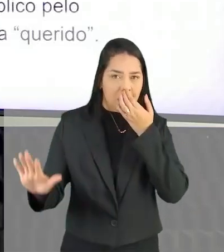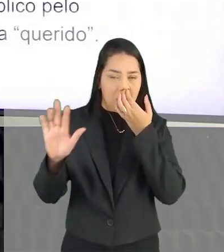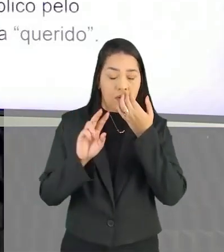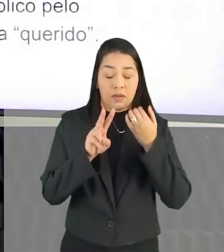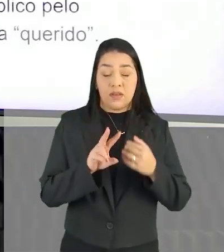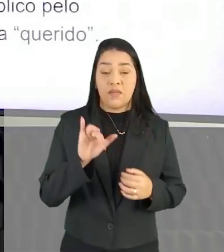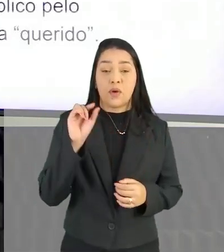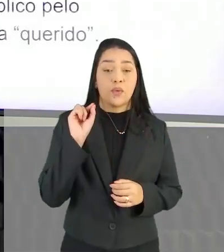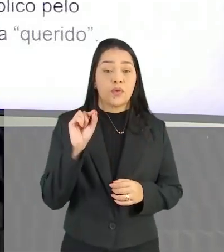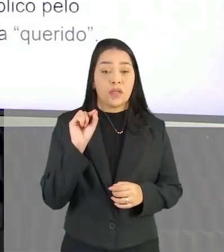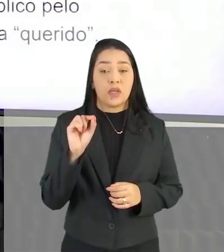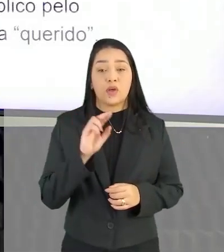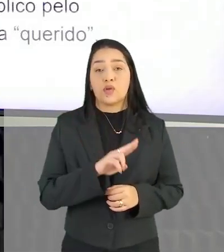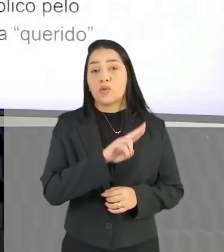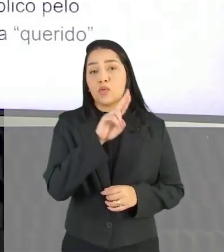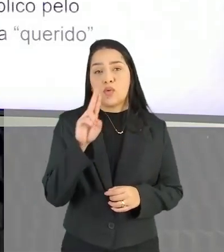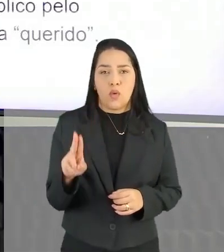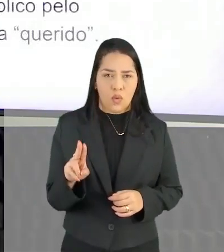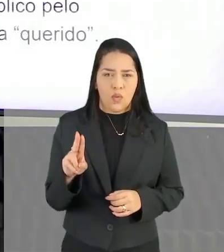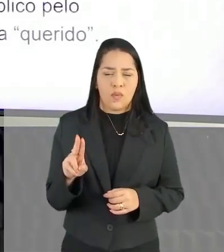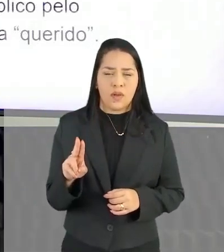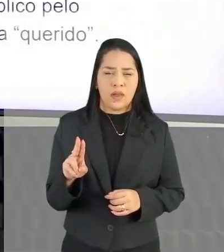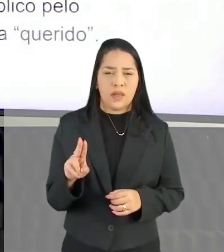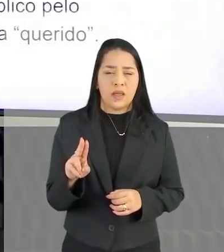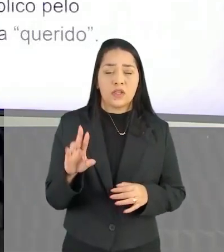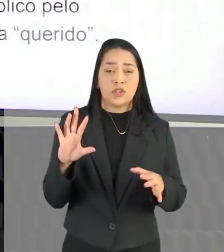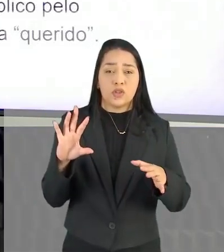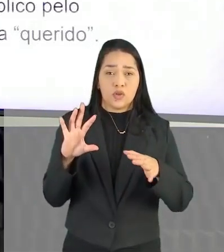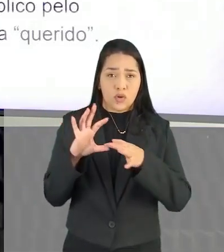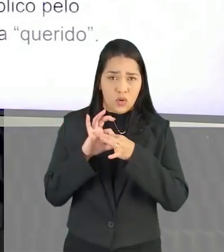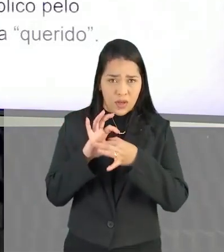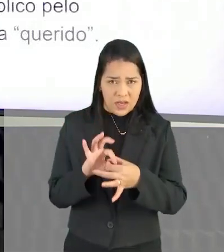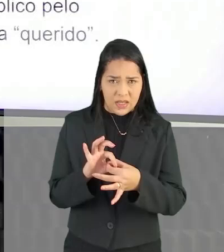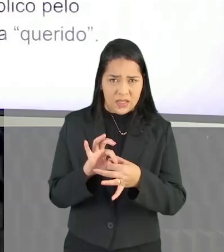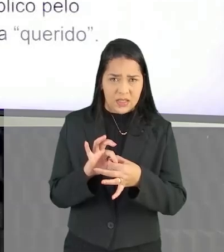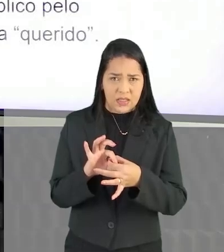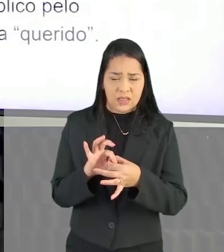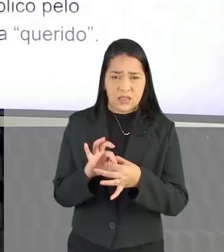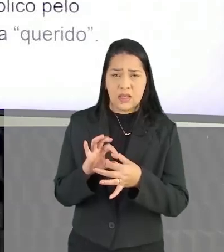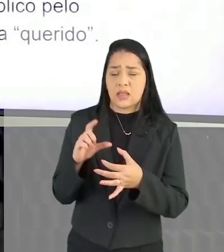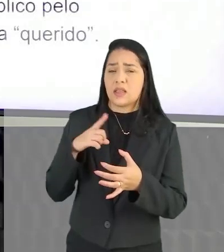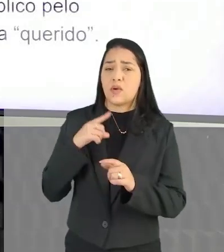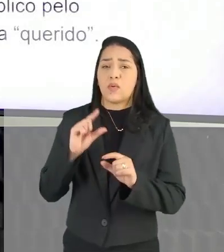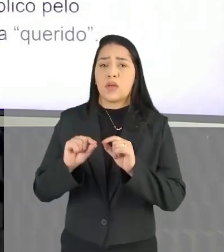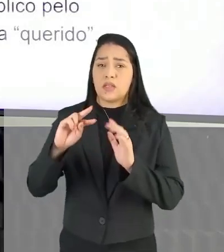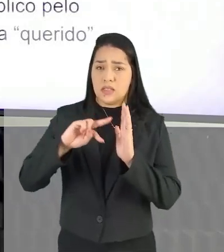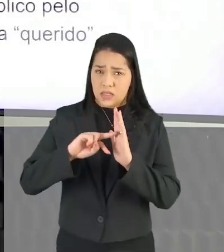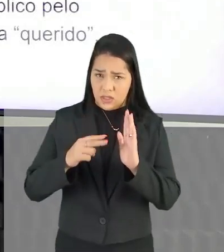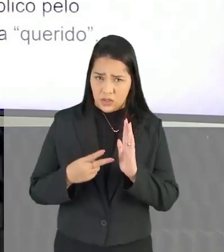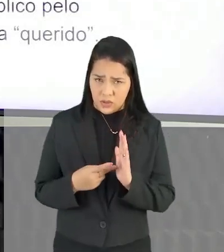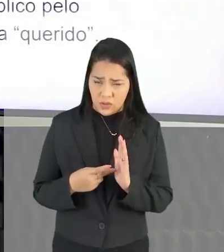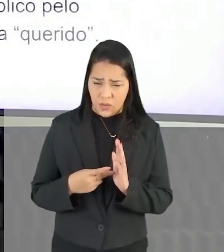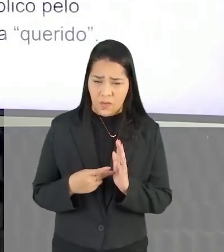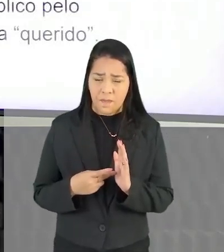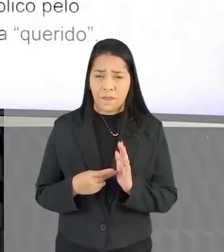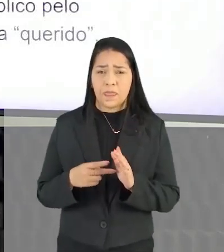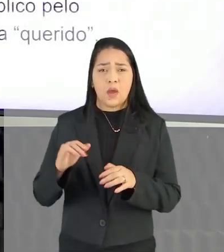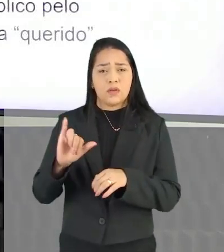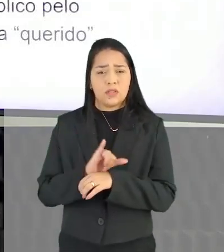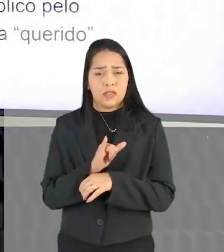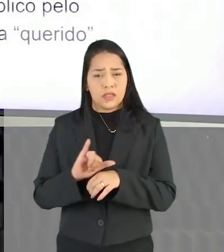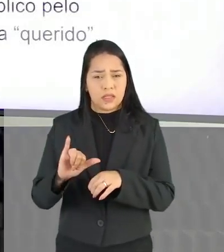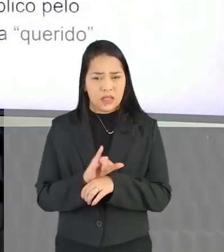vai garantir o que a gente chama de coerência, né? Coerência que tem a ver com a unidade de sentido. Então, como estratégia